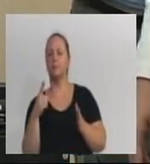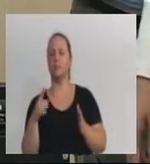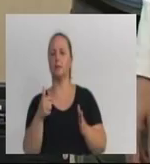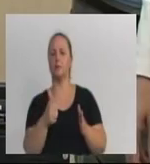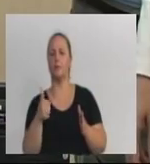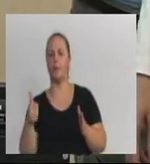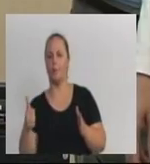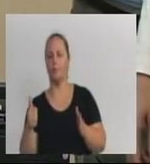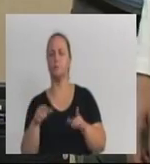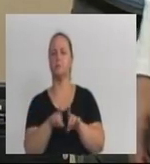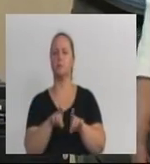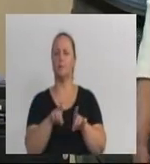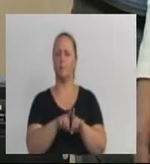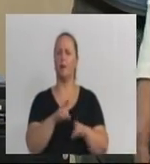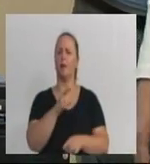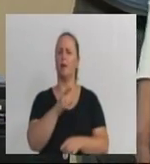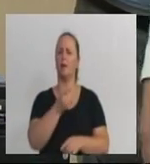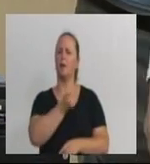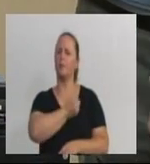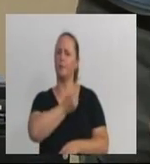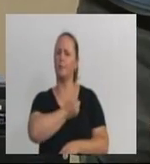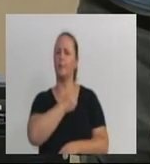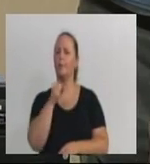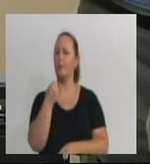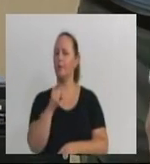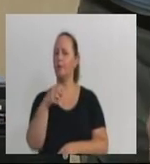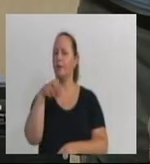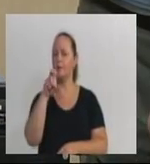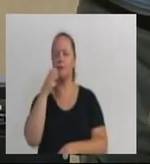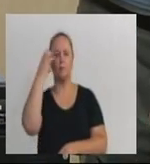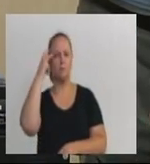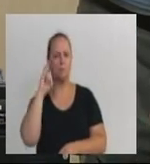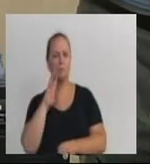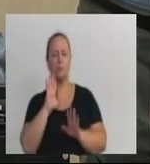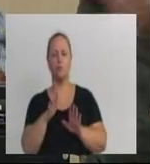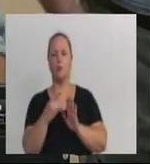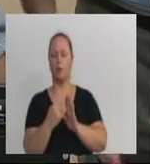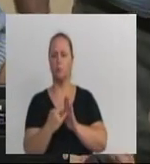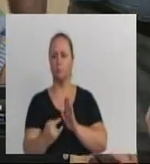Que foi, e 85 que o vereador Vanderlei destacou, é isso, né?